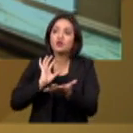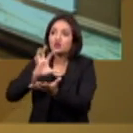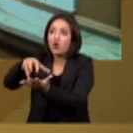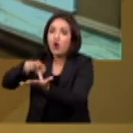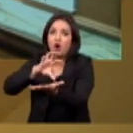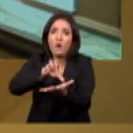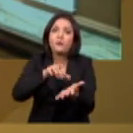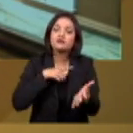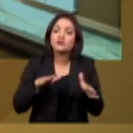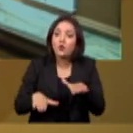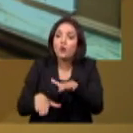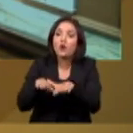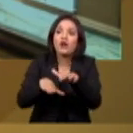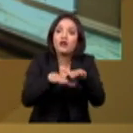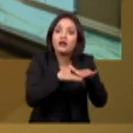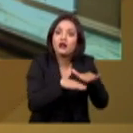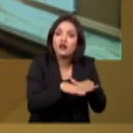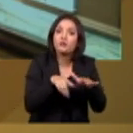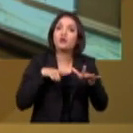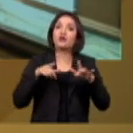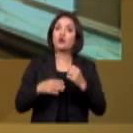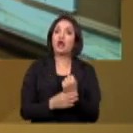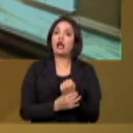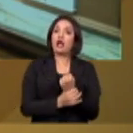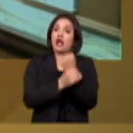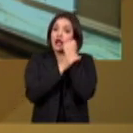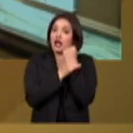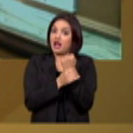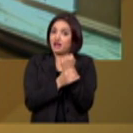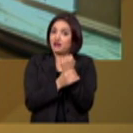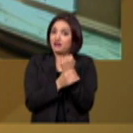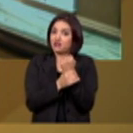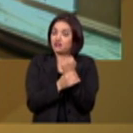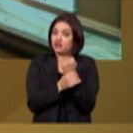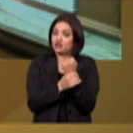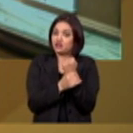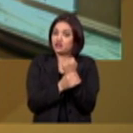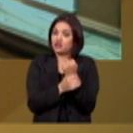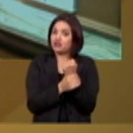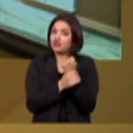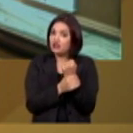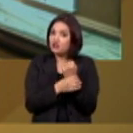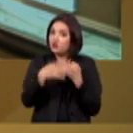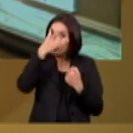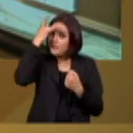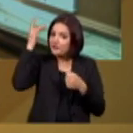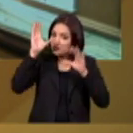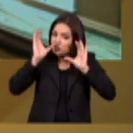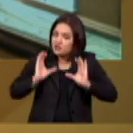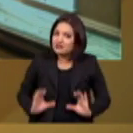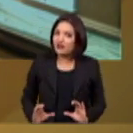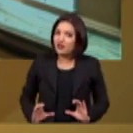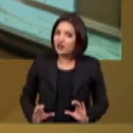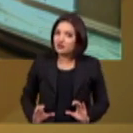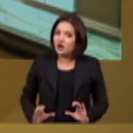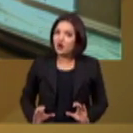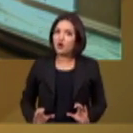públicos da área do setor público não garantia do cidadão